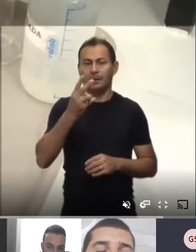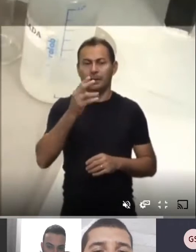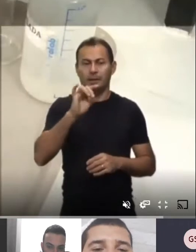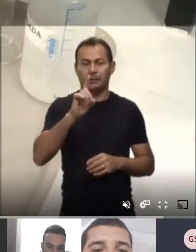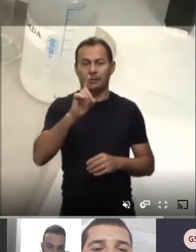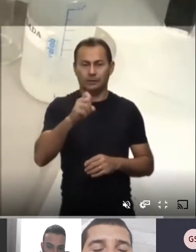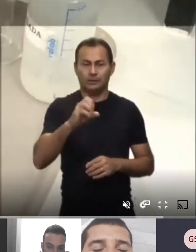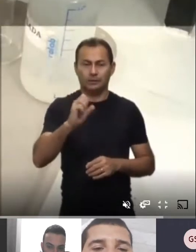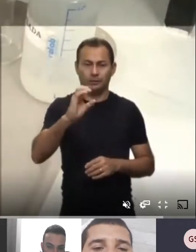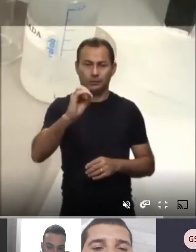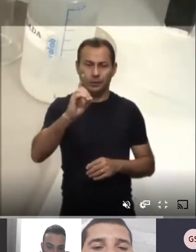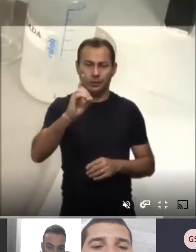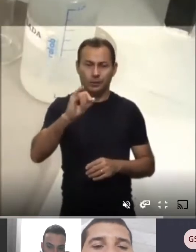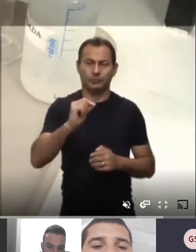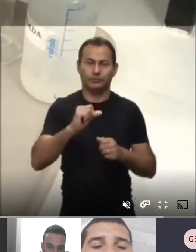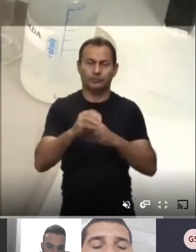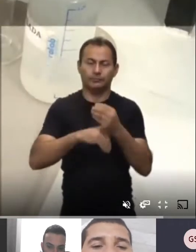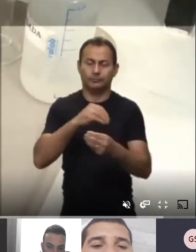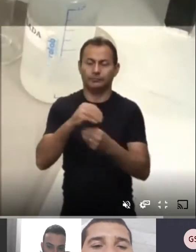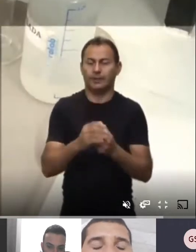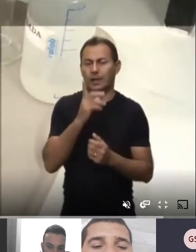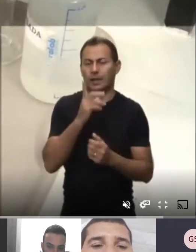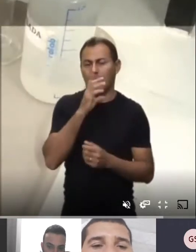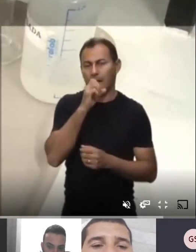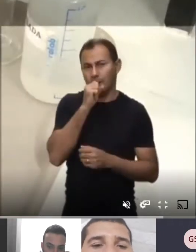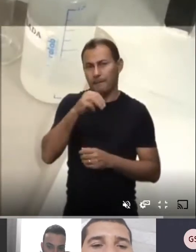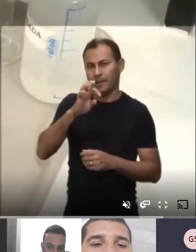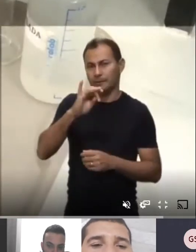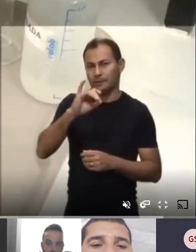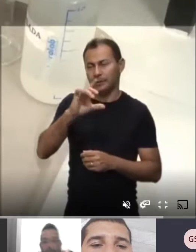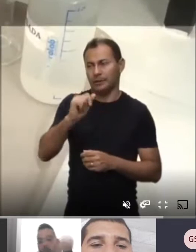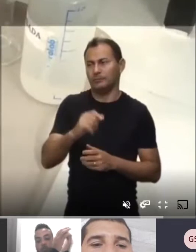já do amarelo passou para essa cor mais